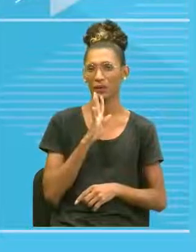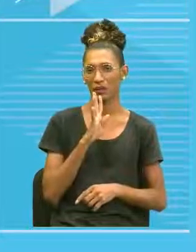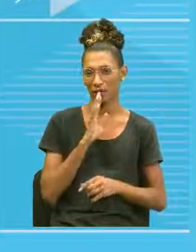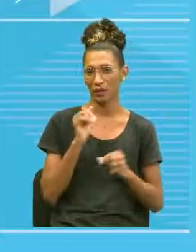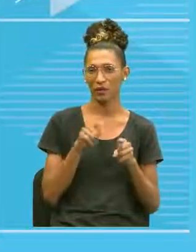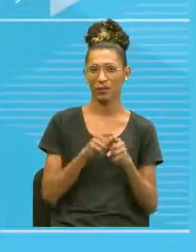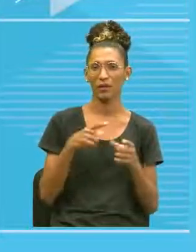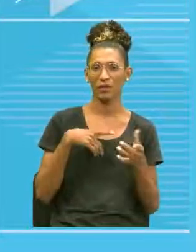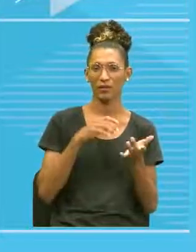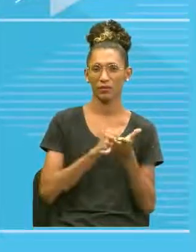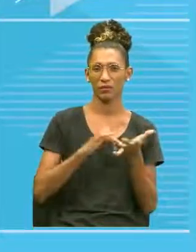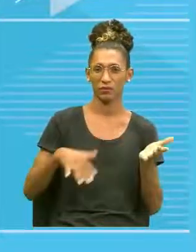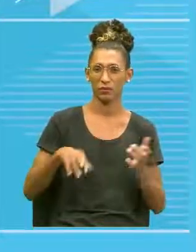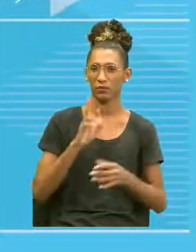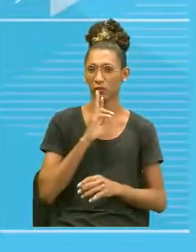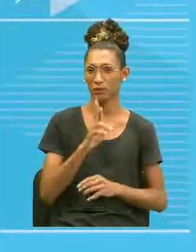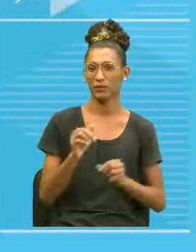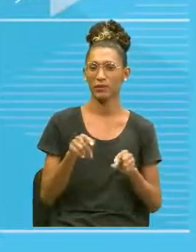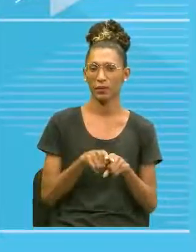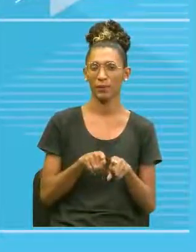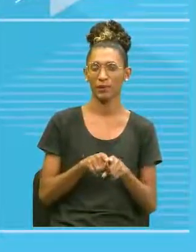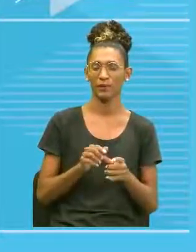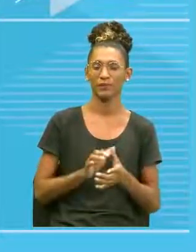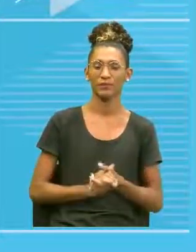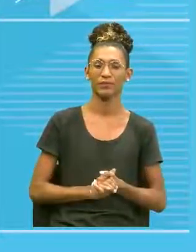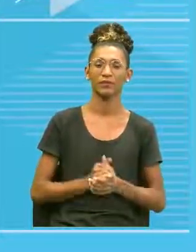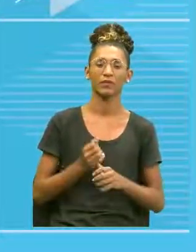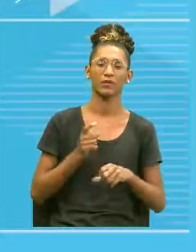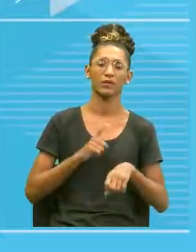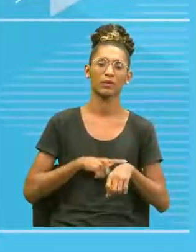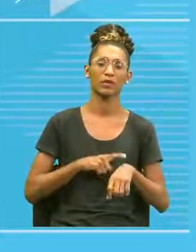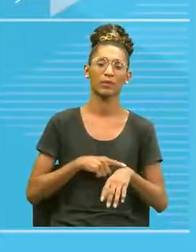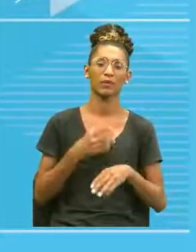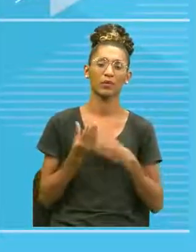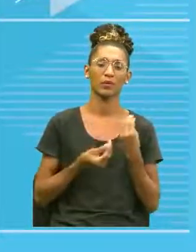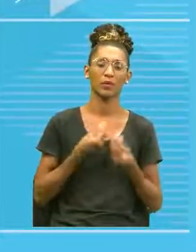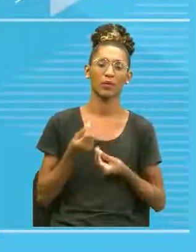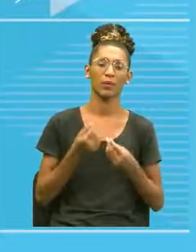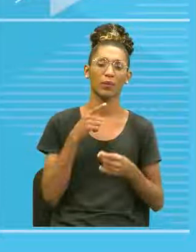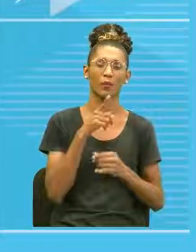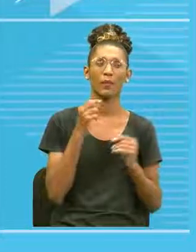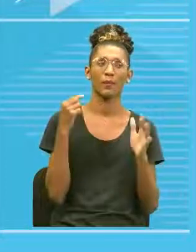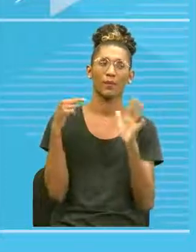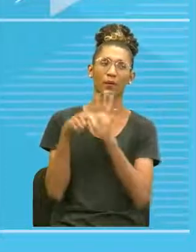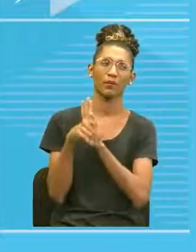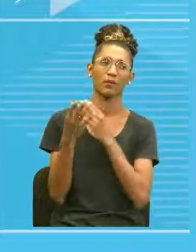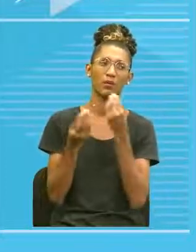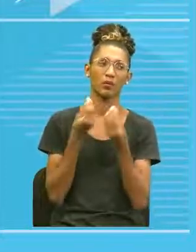fazer exercícios que tempo é esse Ele pergunta